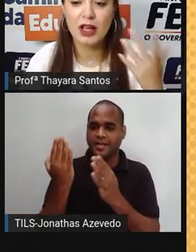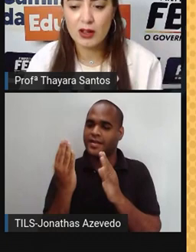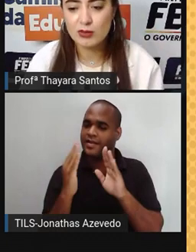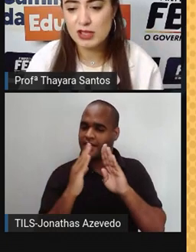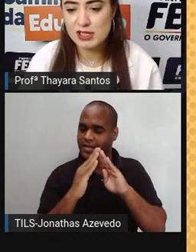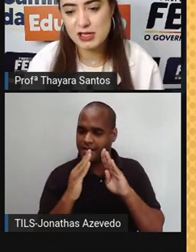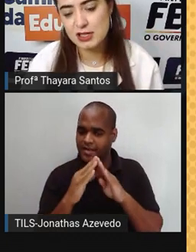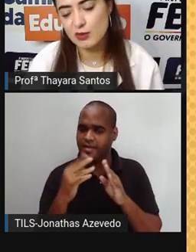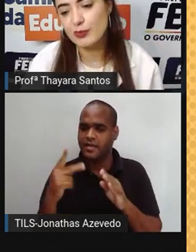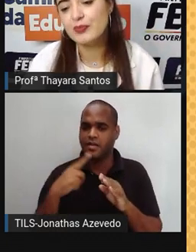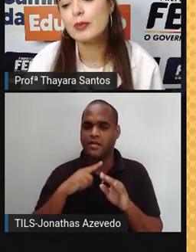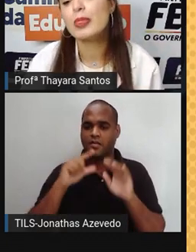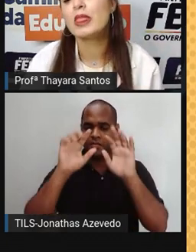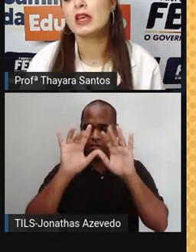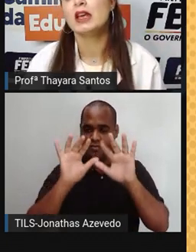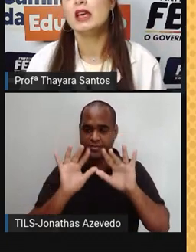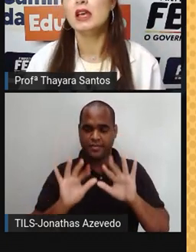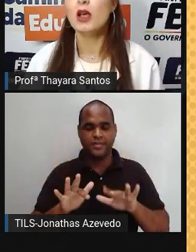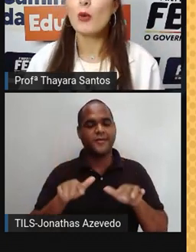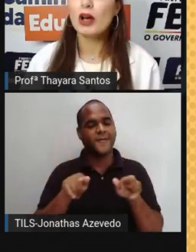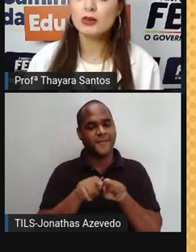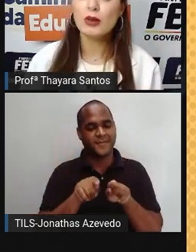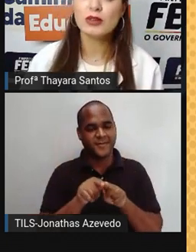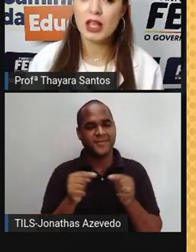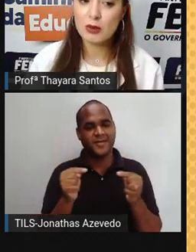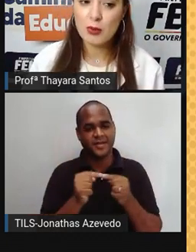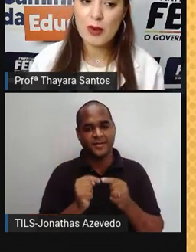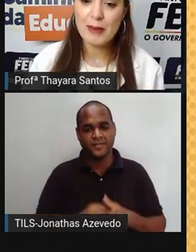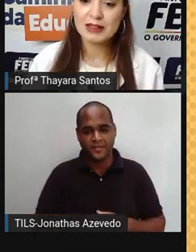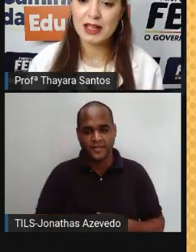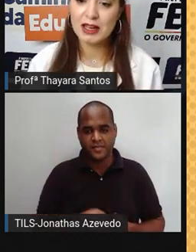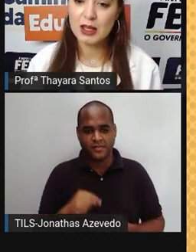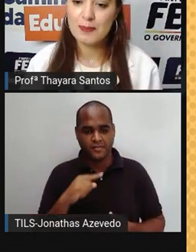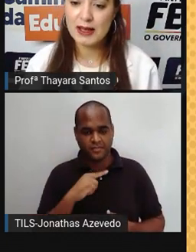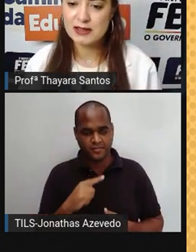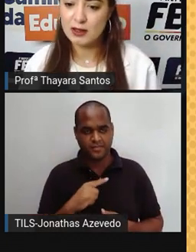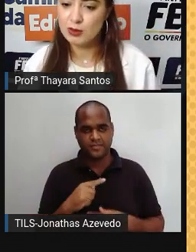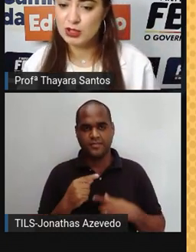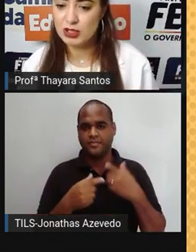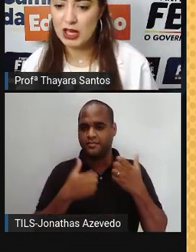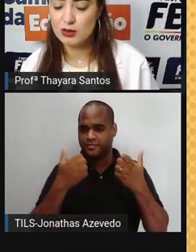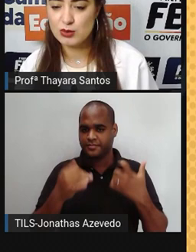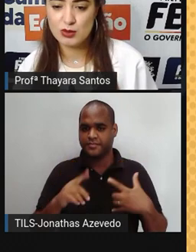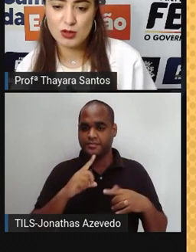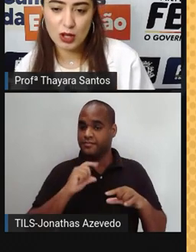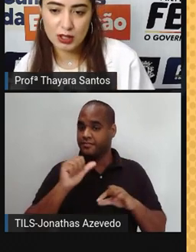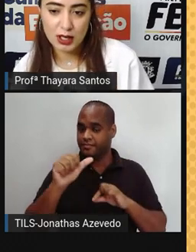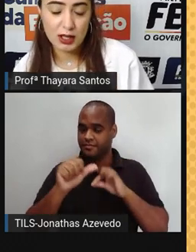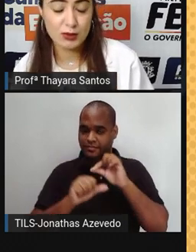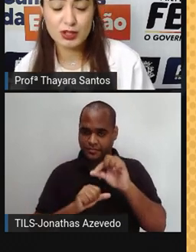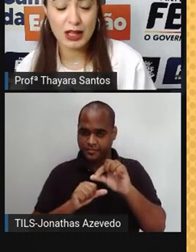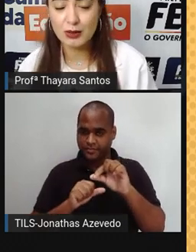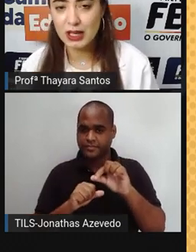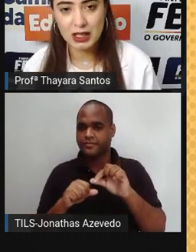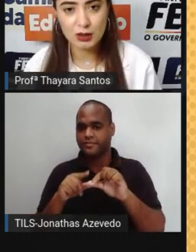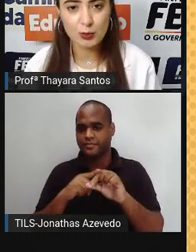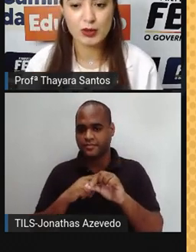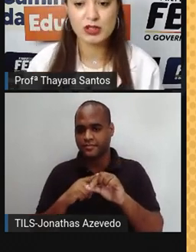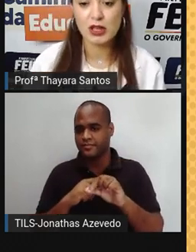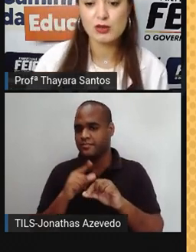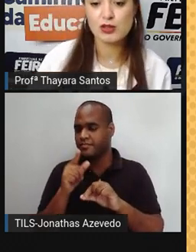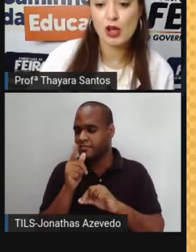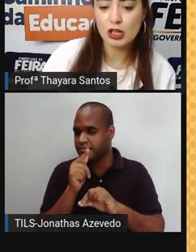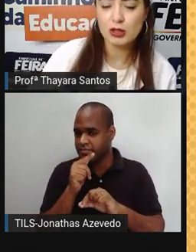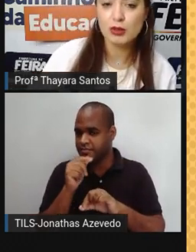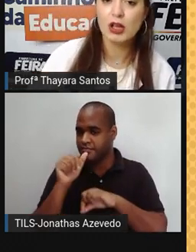é O orvalho é condensação Ah e quando eu tenho uma matéria que passa do estado sólido do estado